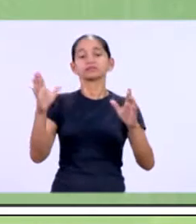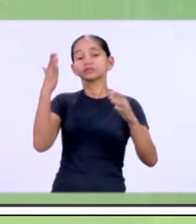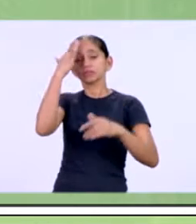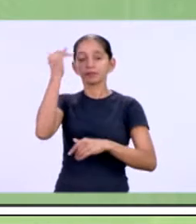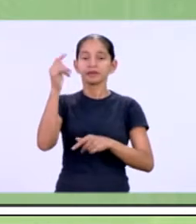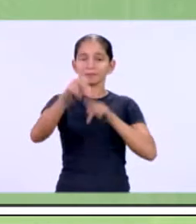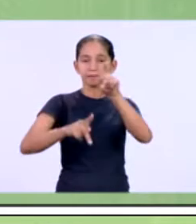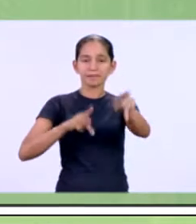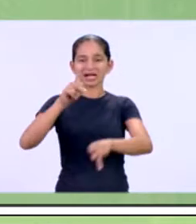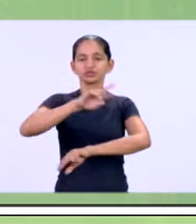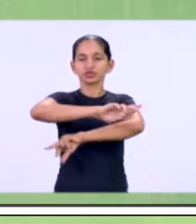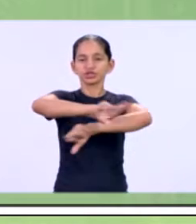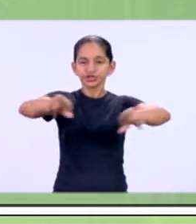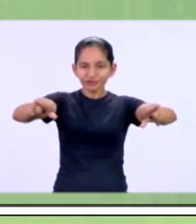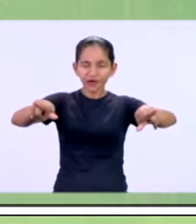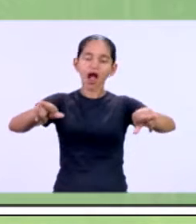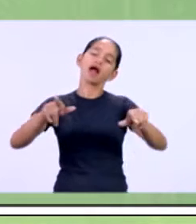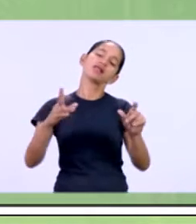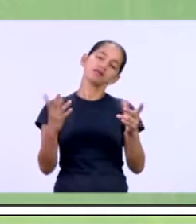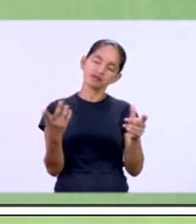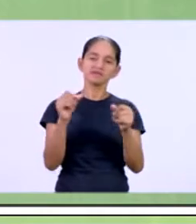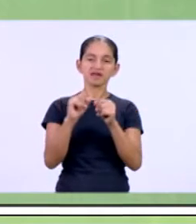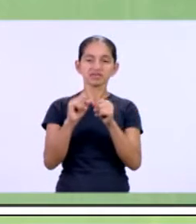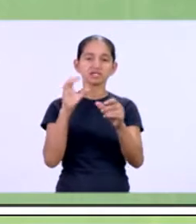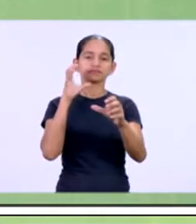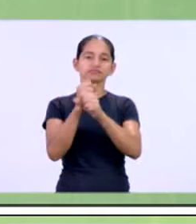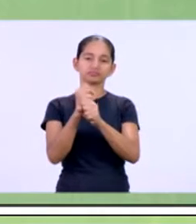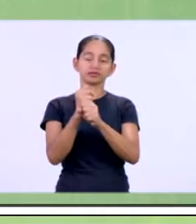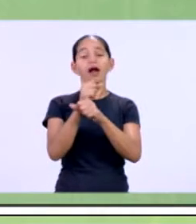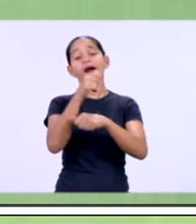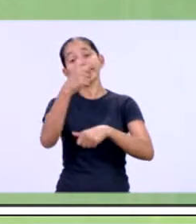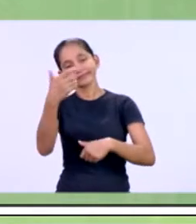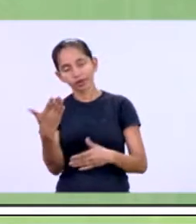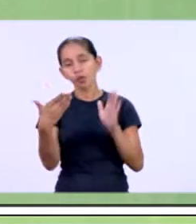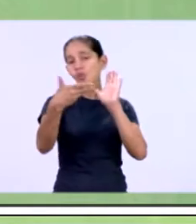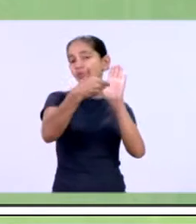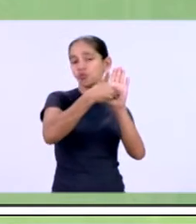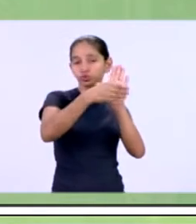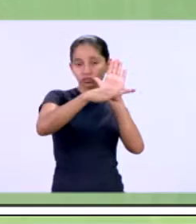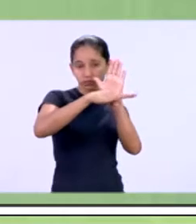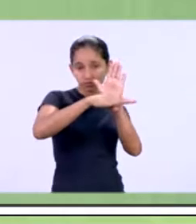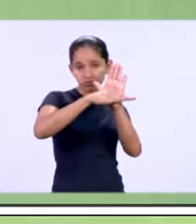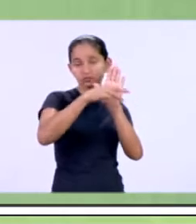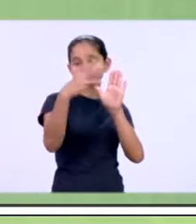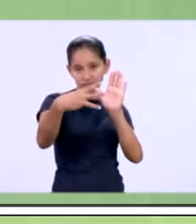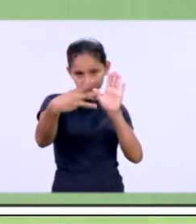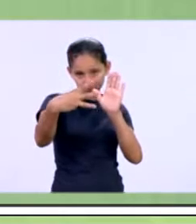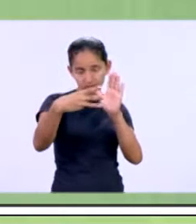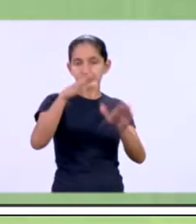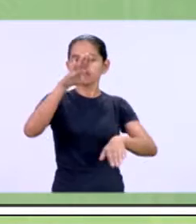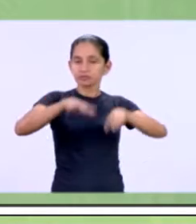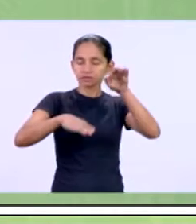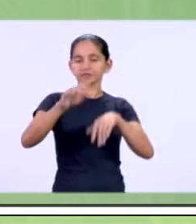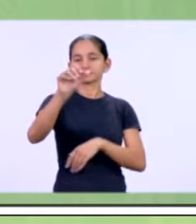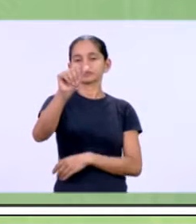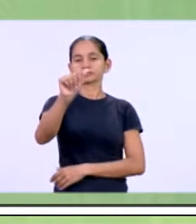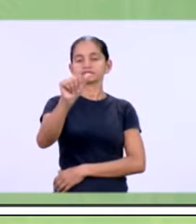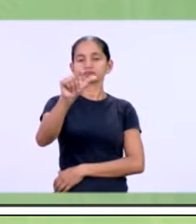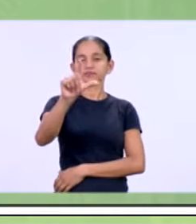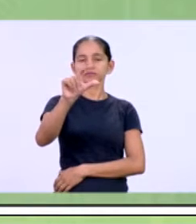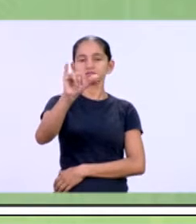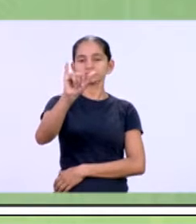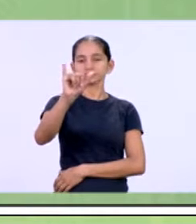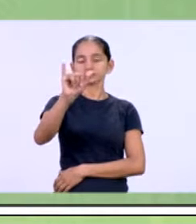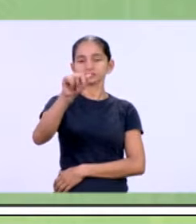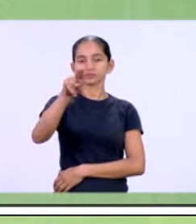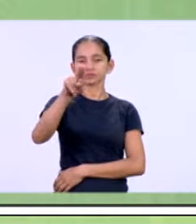E, por fim, a alíquota é um fator, geralmente é um percentual, que você aplica sobre